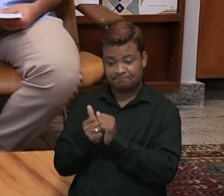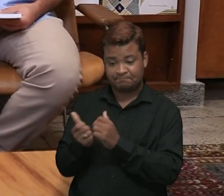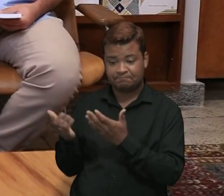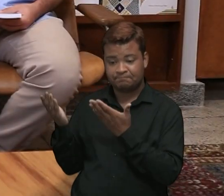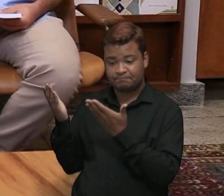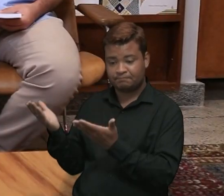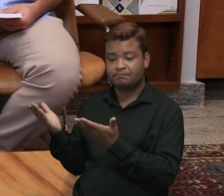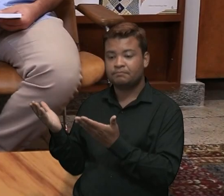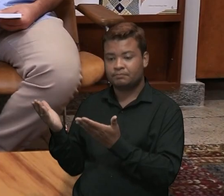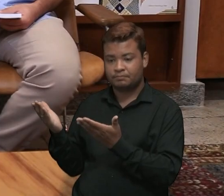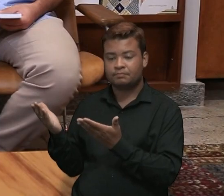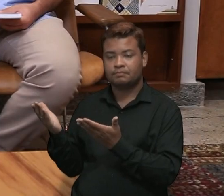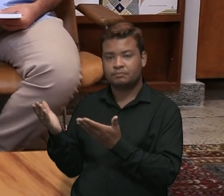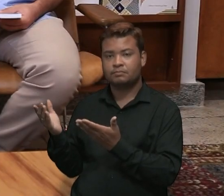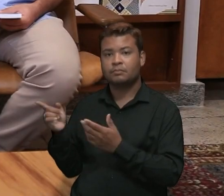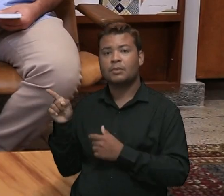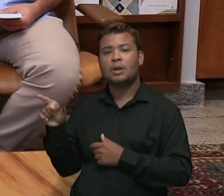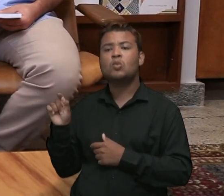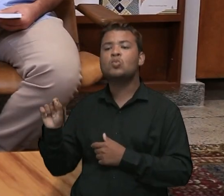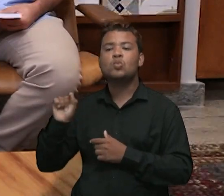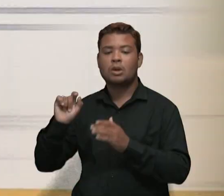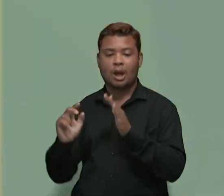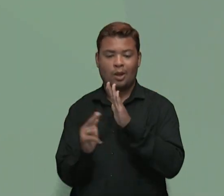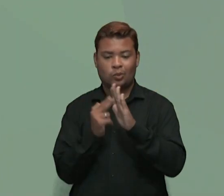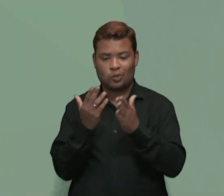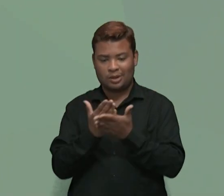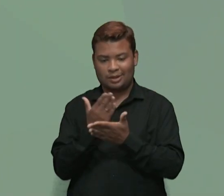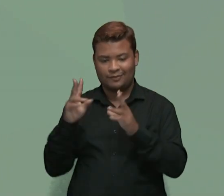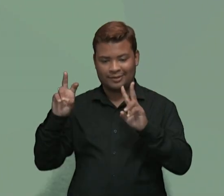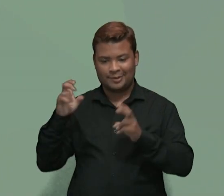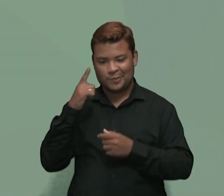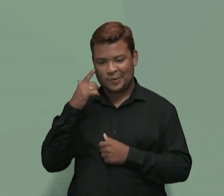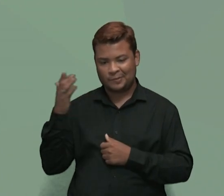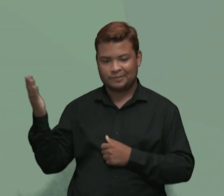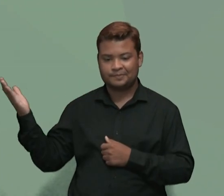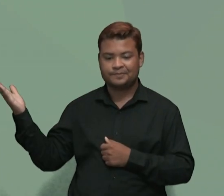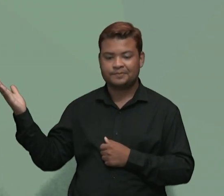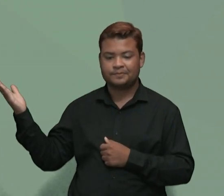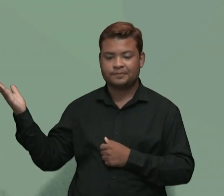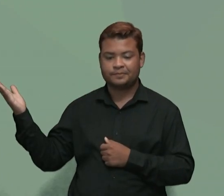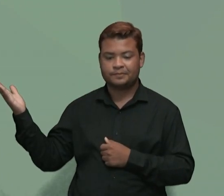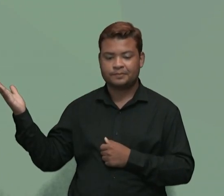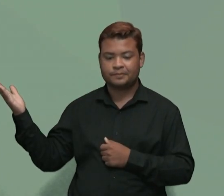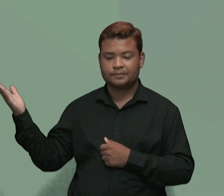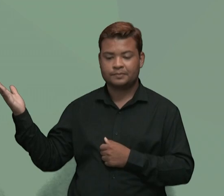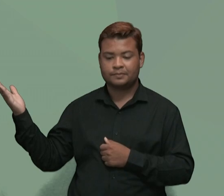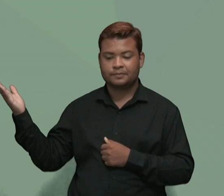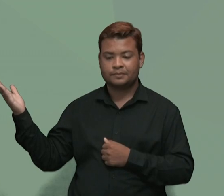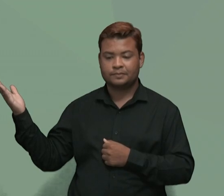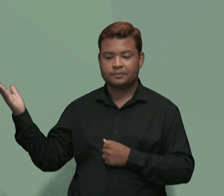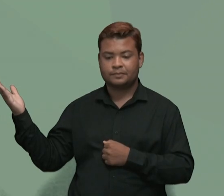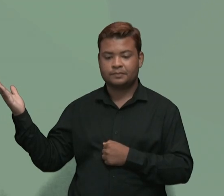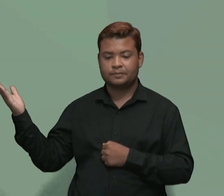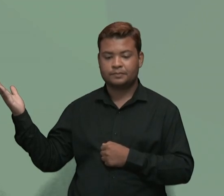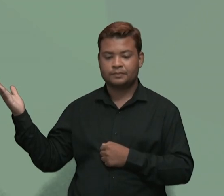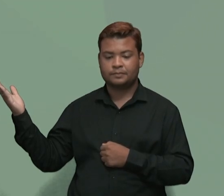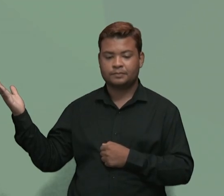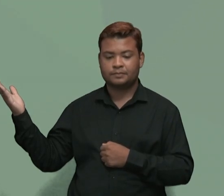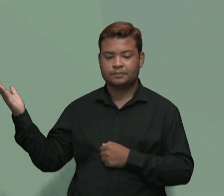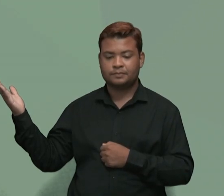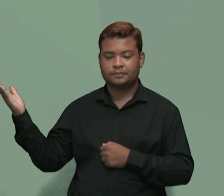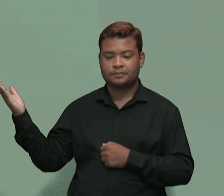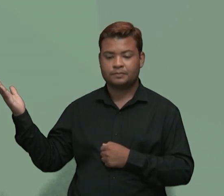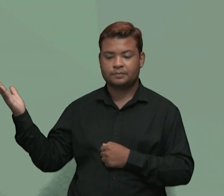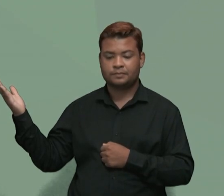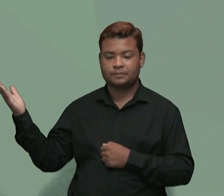hoje o Oliver Mariano, que é autor do livro Poética da Voz, performance da lírica contemporânea